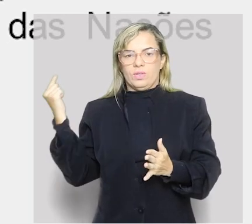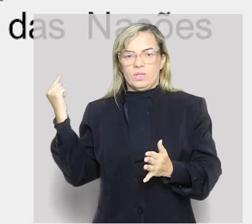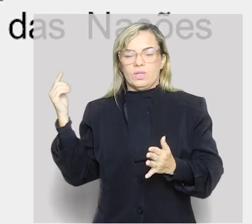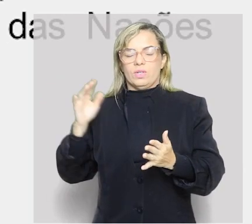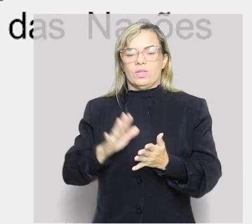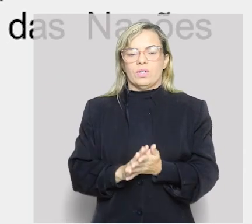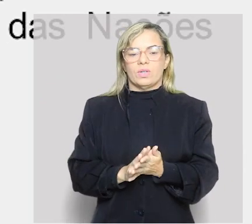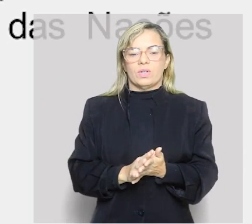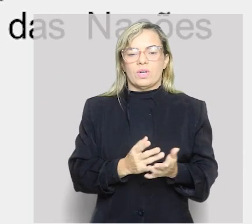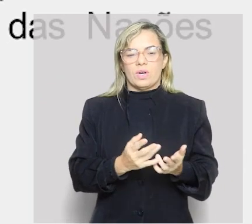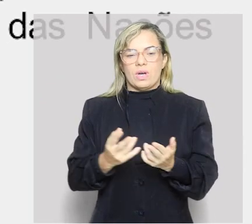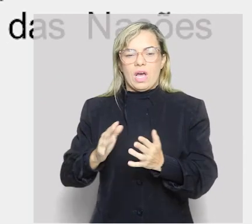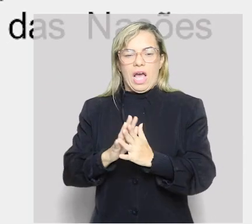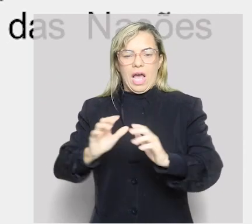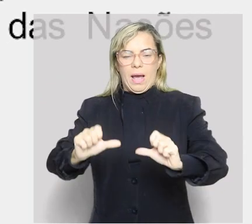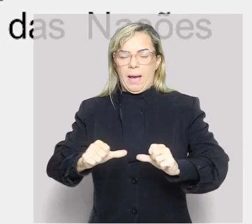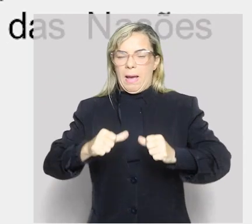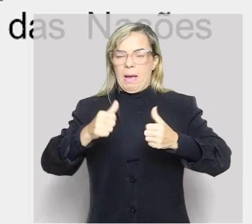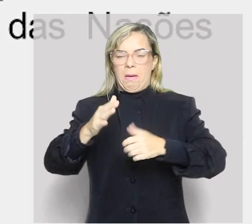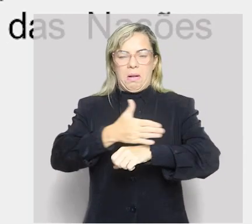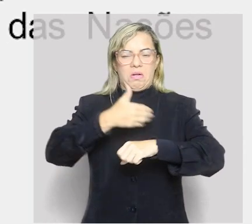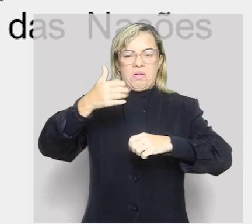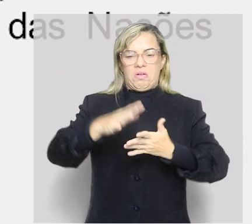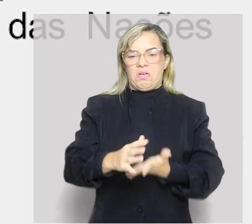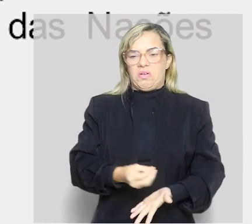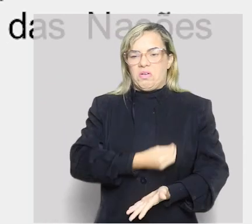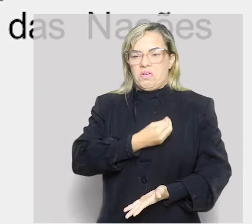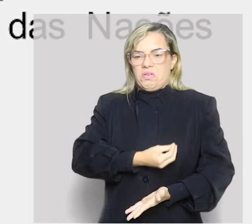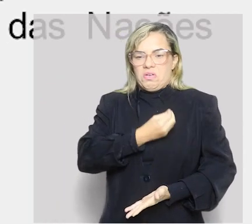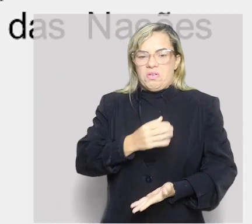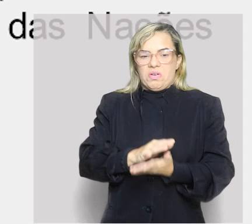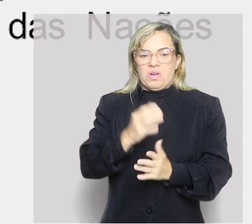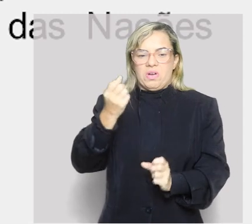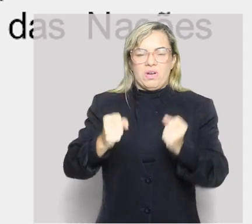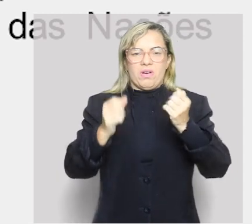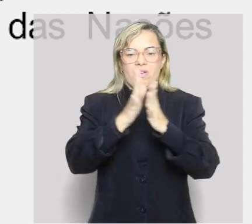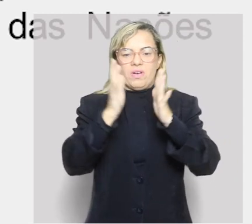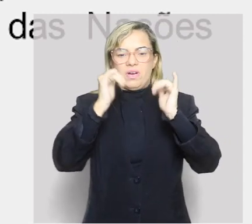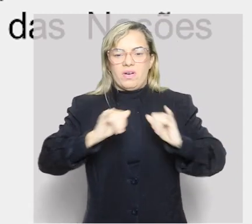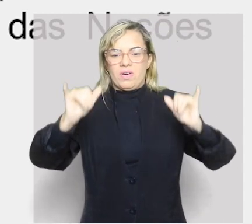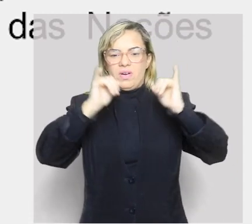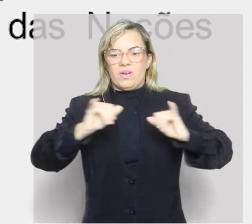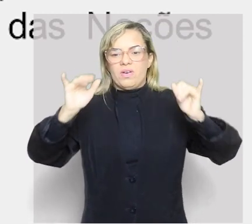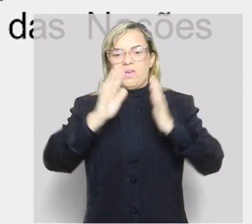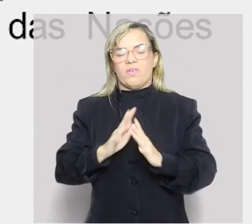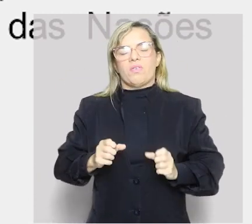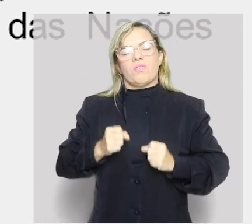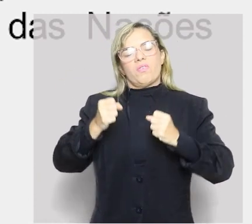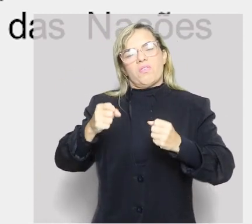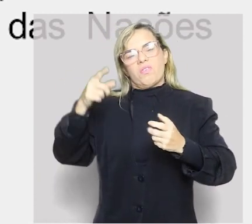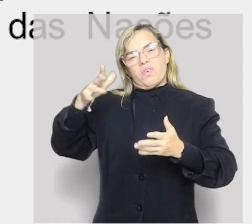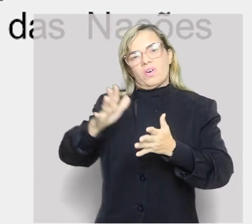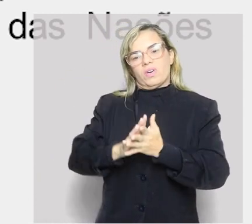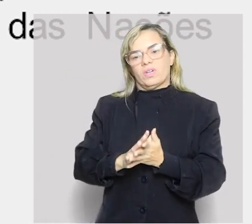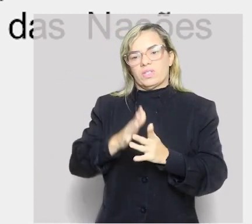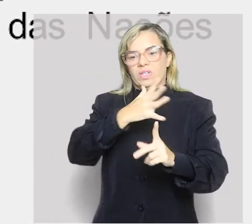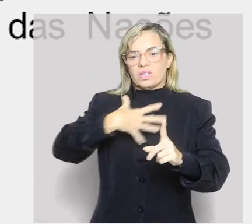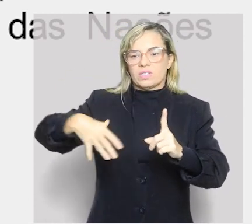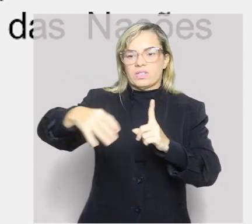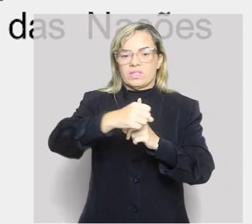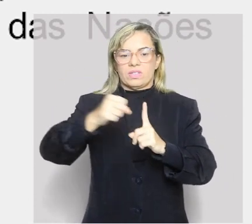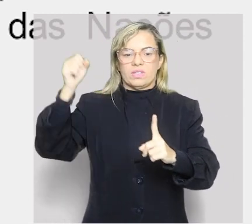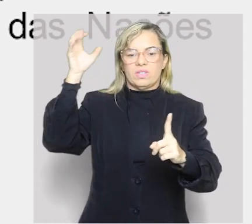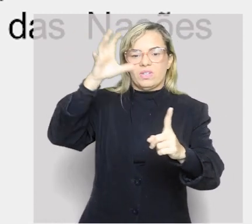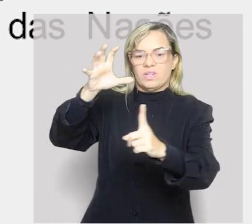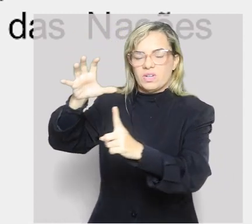melhor qualidade de vida e a explosão da indústria da informação é uma força motriz da sociedade,